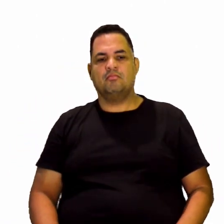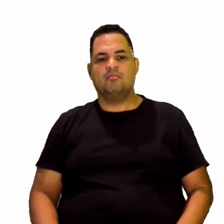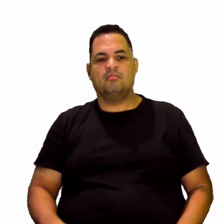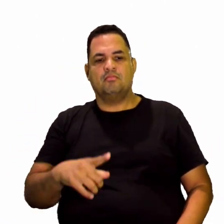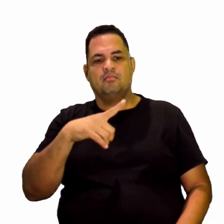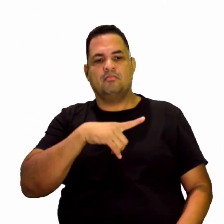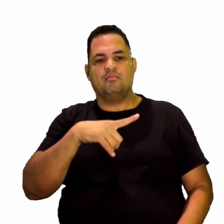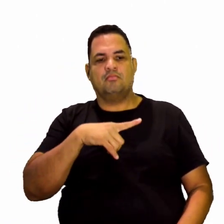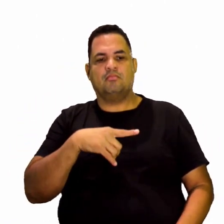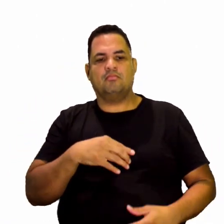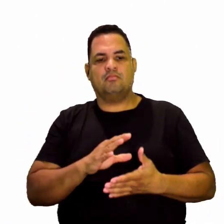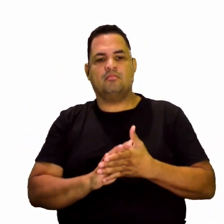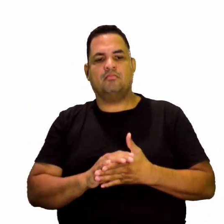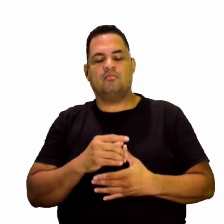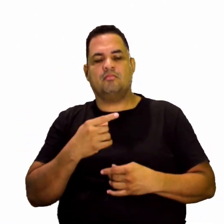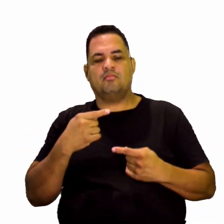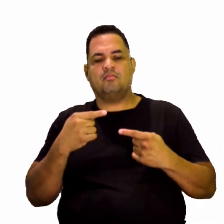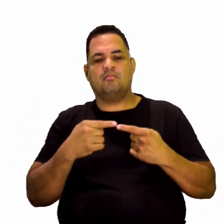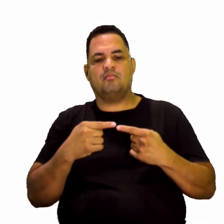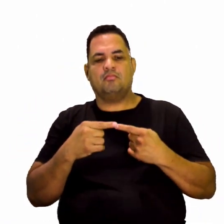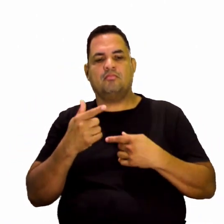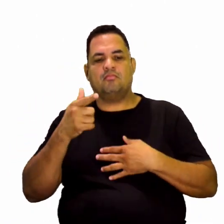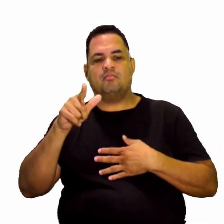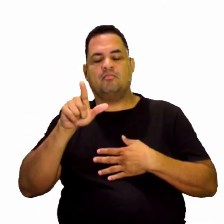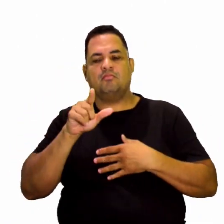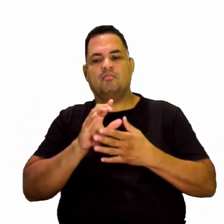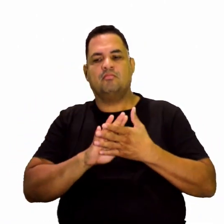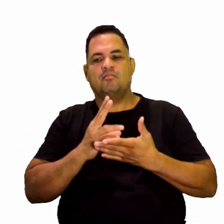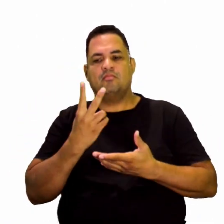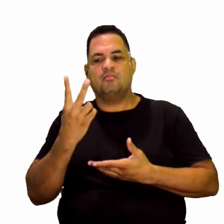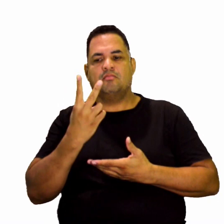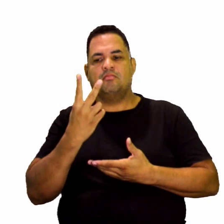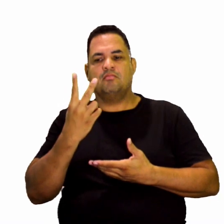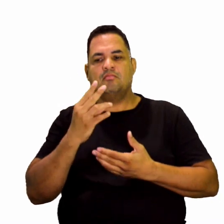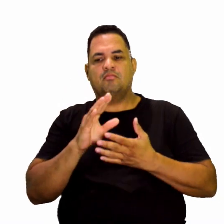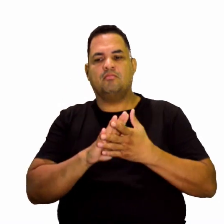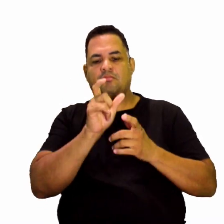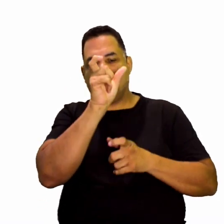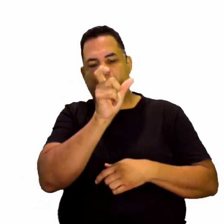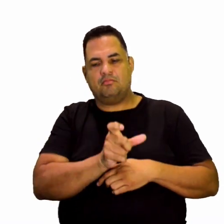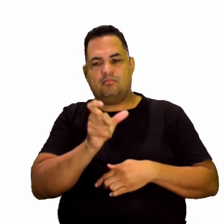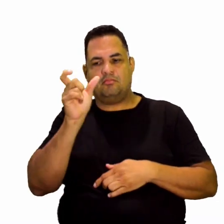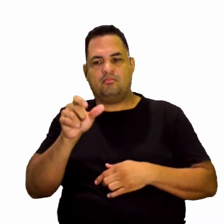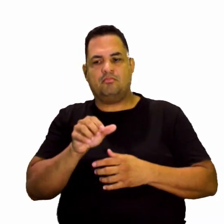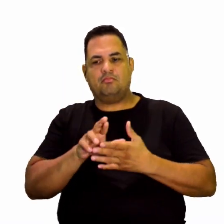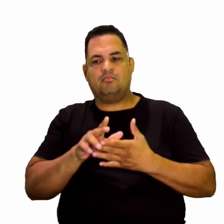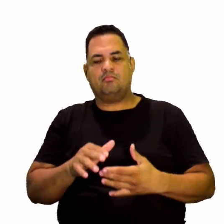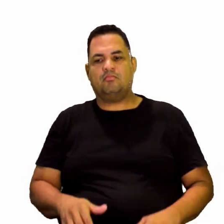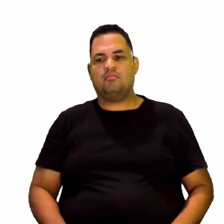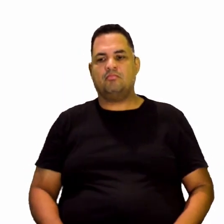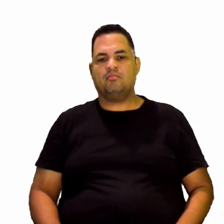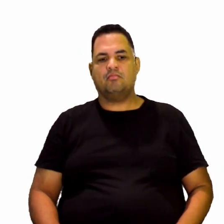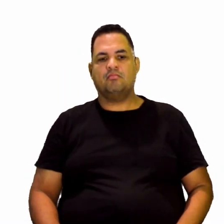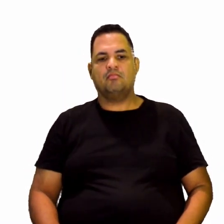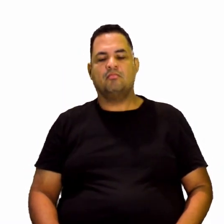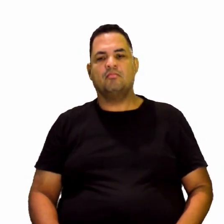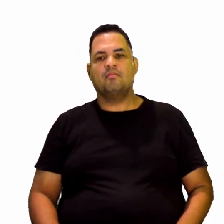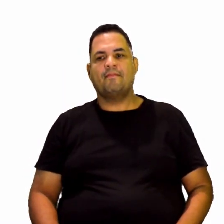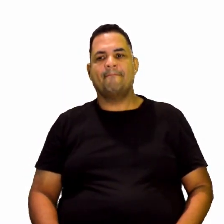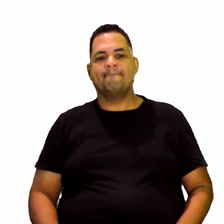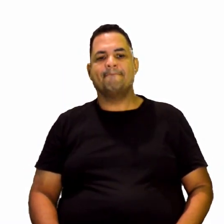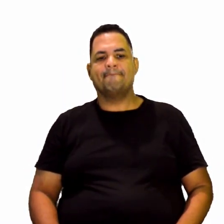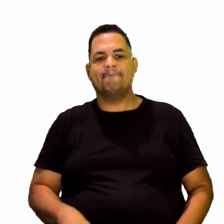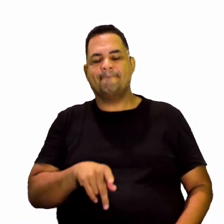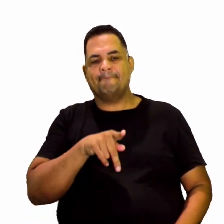Você vai ter a recombinação, ou seja, vocês estão trabalhando com dois indivíduos, mas da mesma espécie, tá? Exatamente. Então,